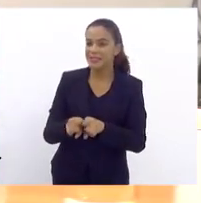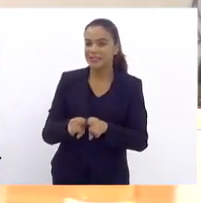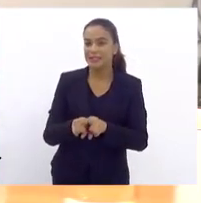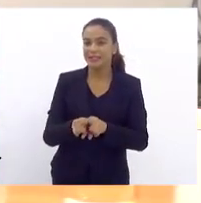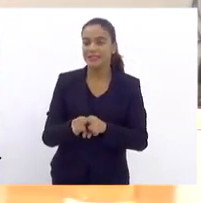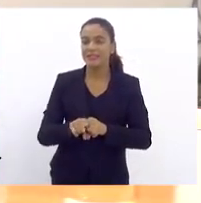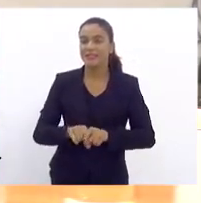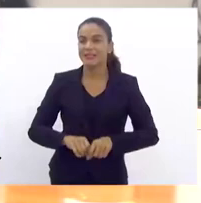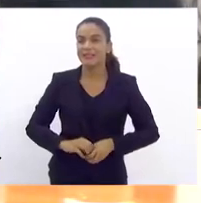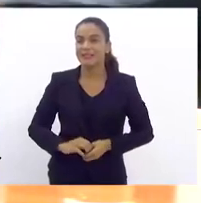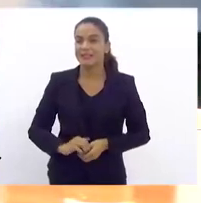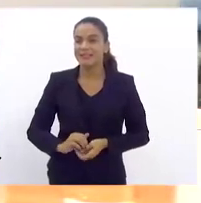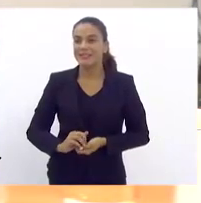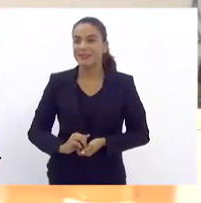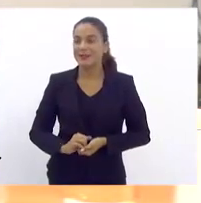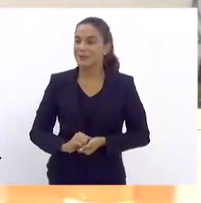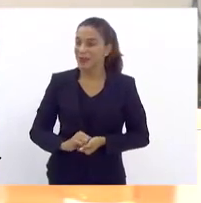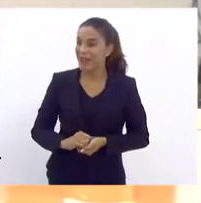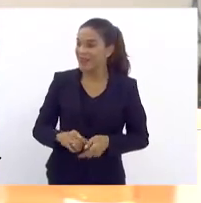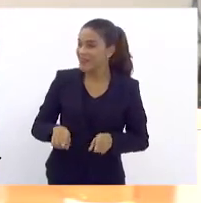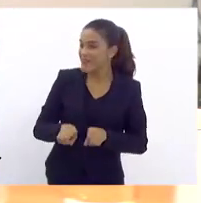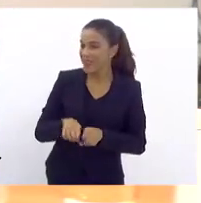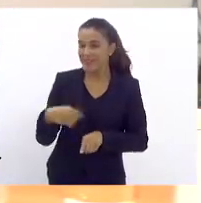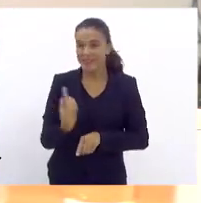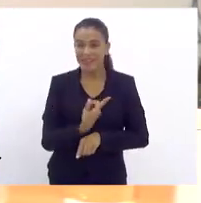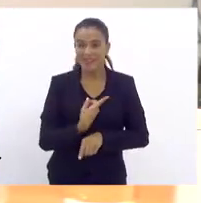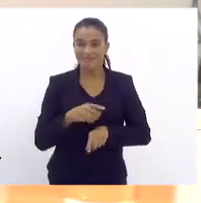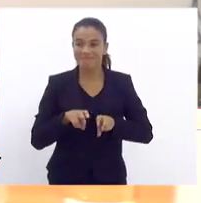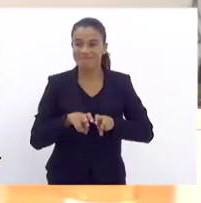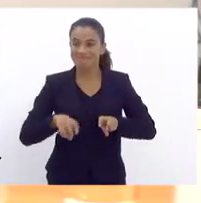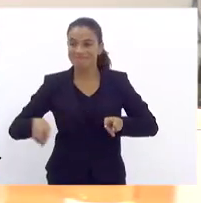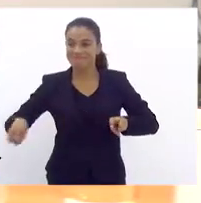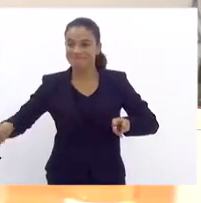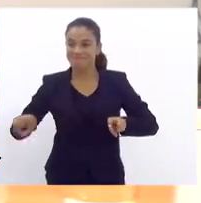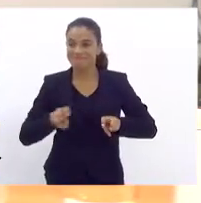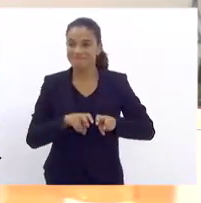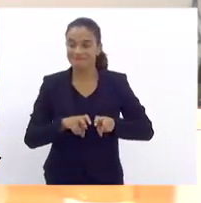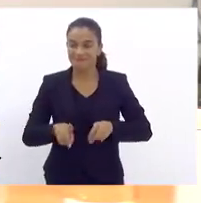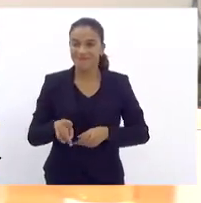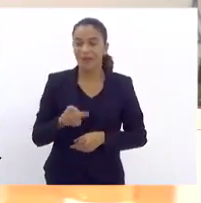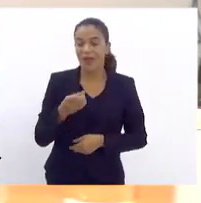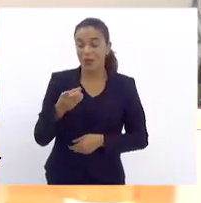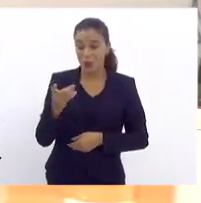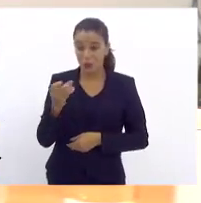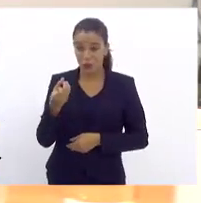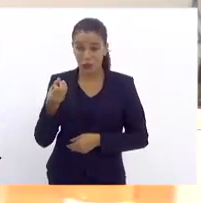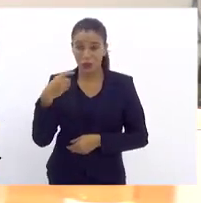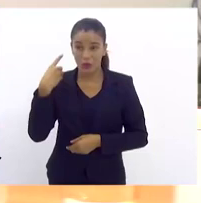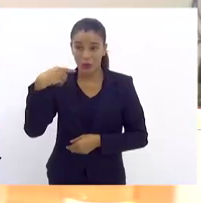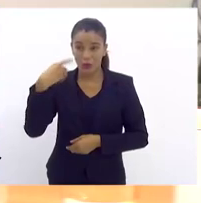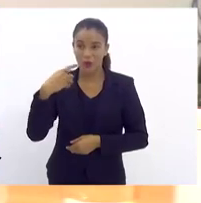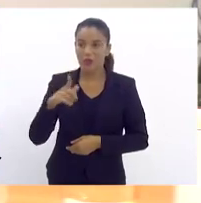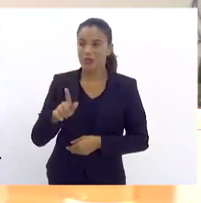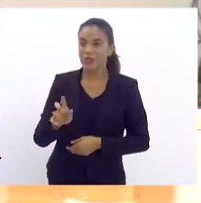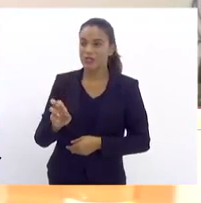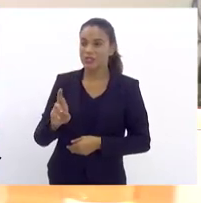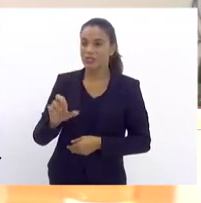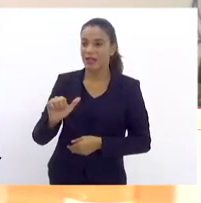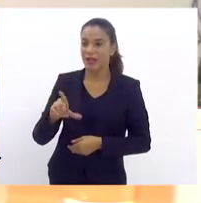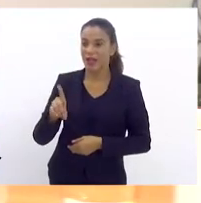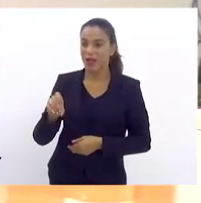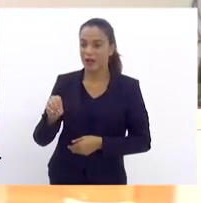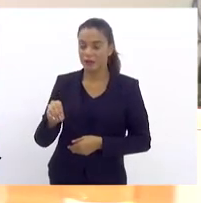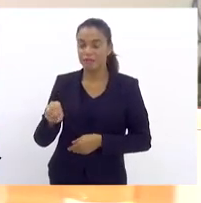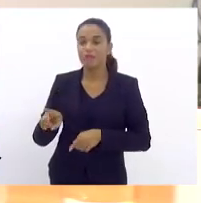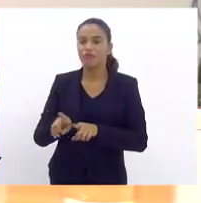nossa composição principalmente através do Dr Geraldo Nogueira que